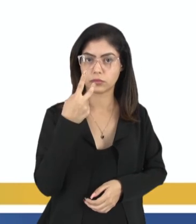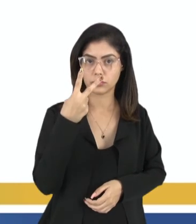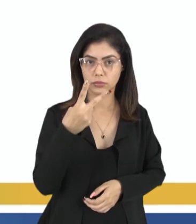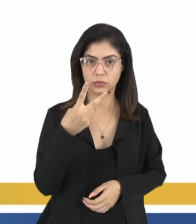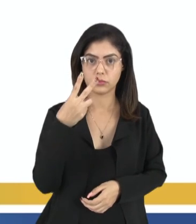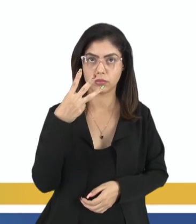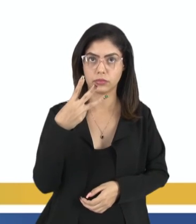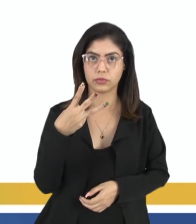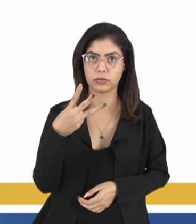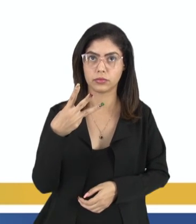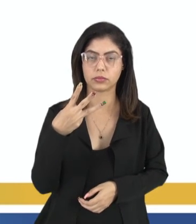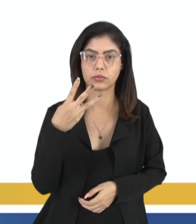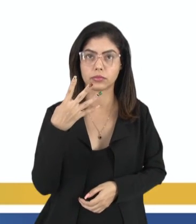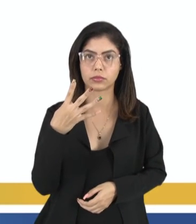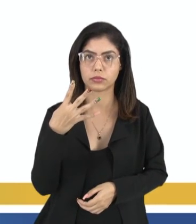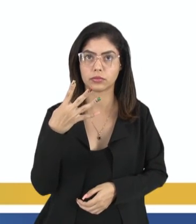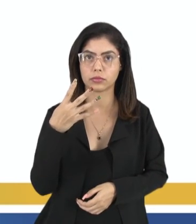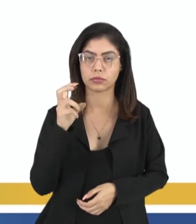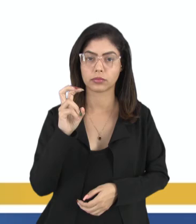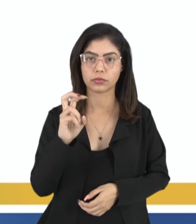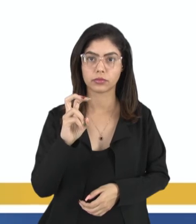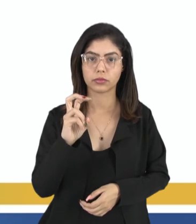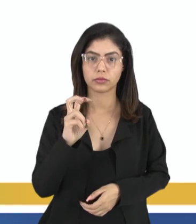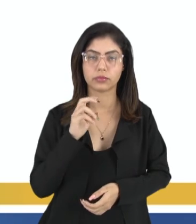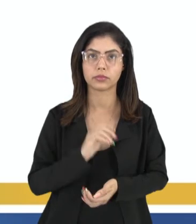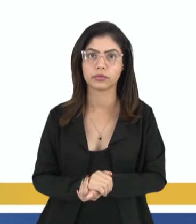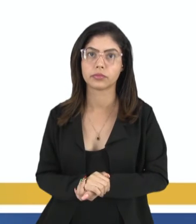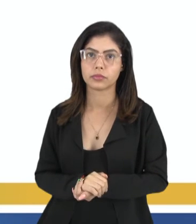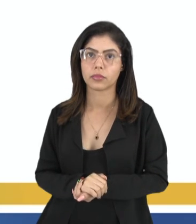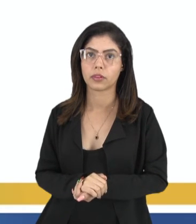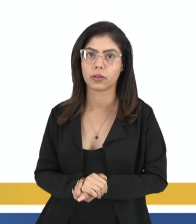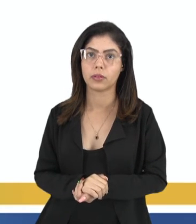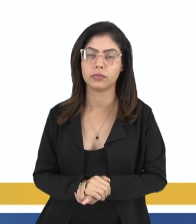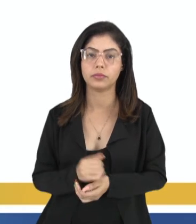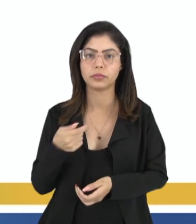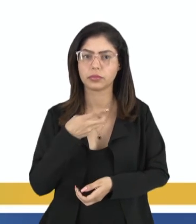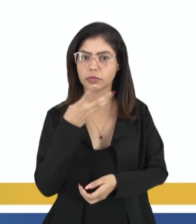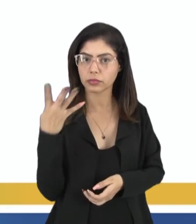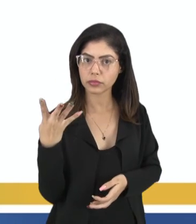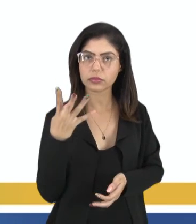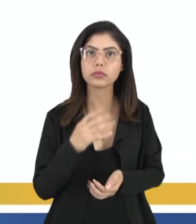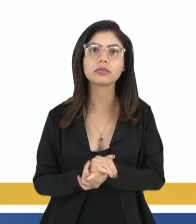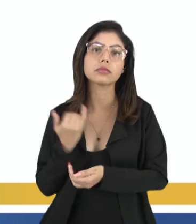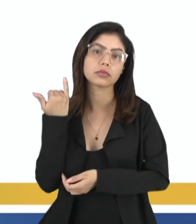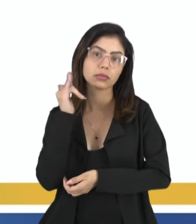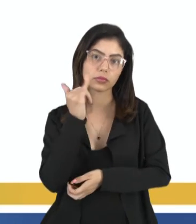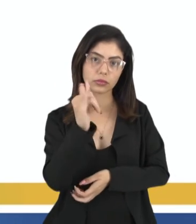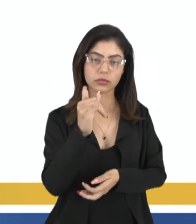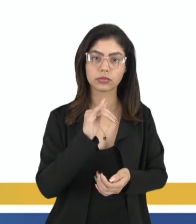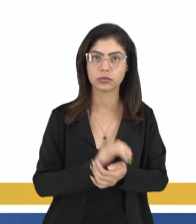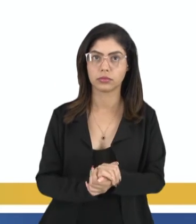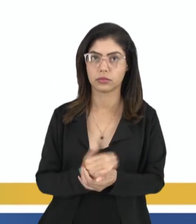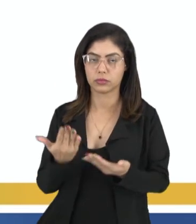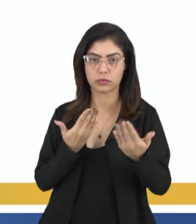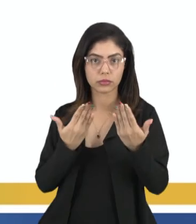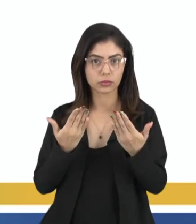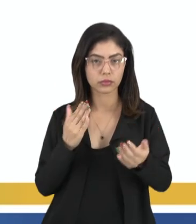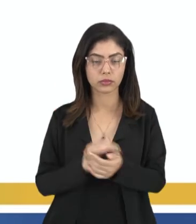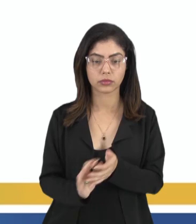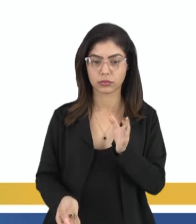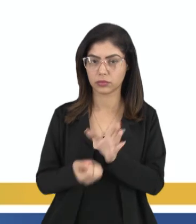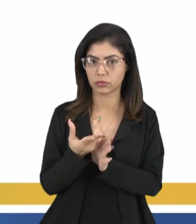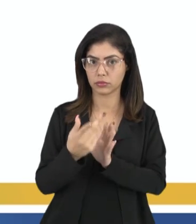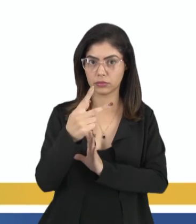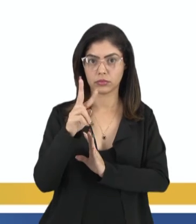1, 2, 3, 4, 5. Então, a quantidade de elétrons em relação à quantidade de